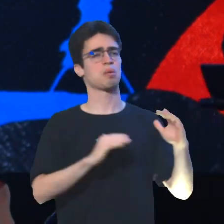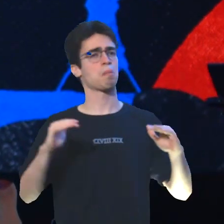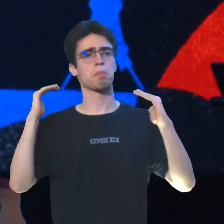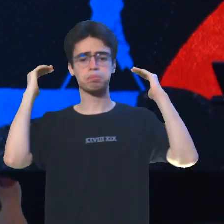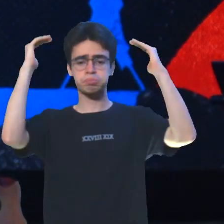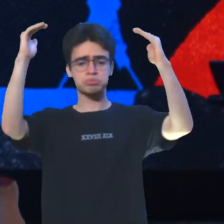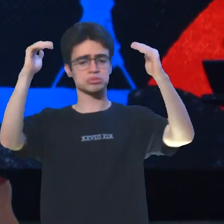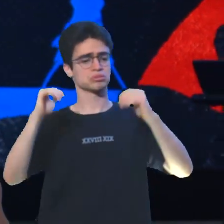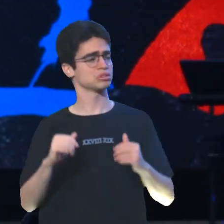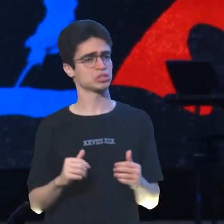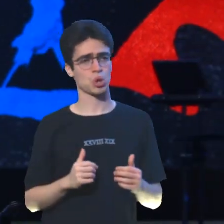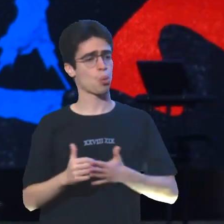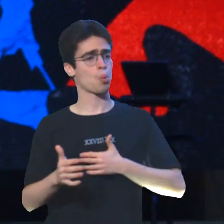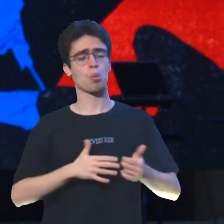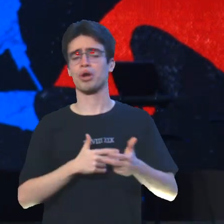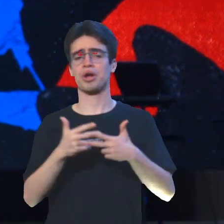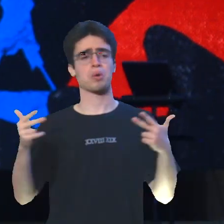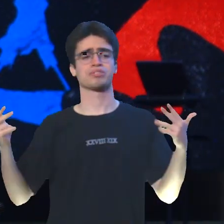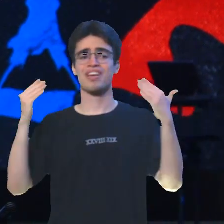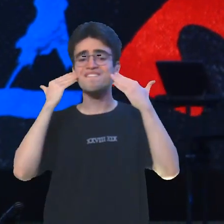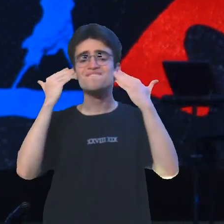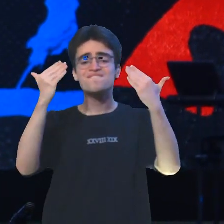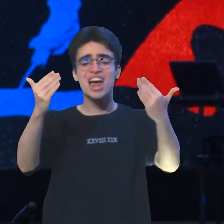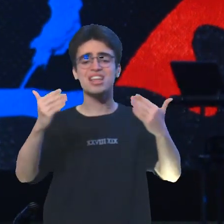Moisés enfrentasse na sua caminhada.